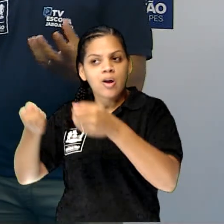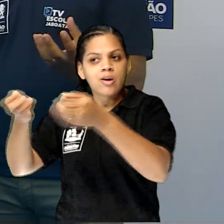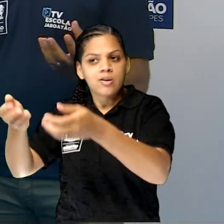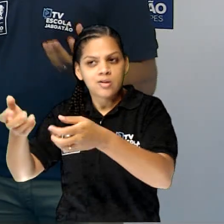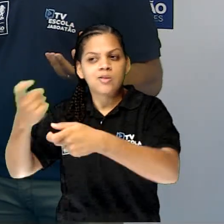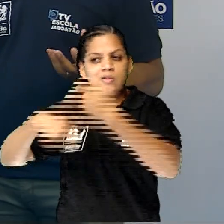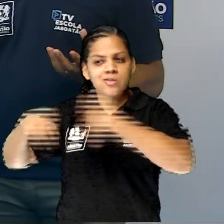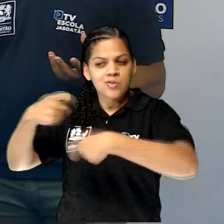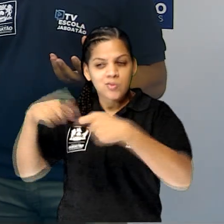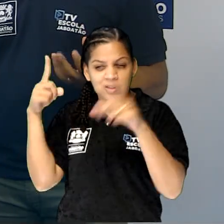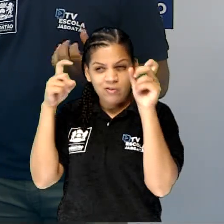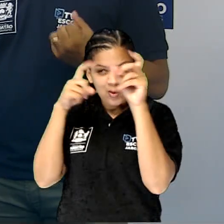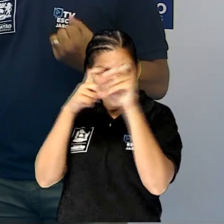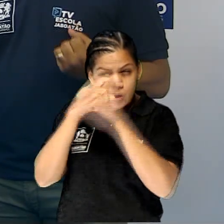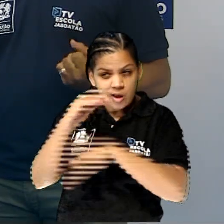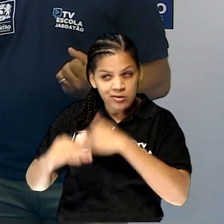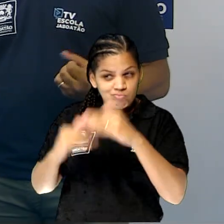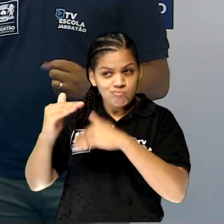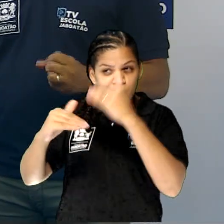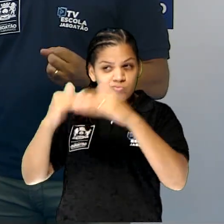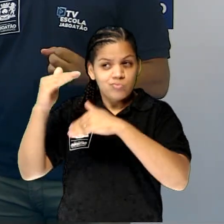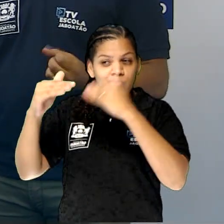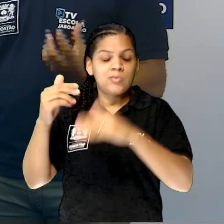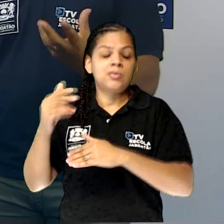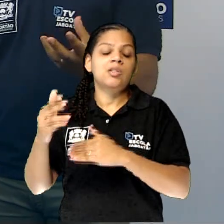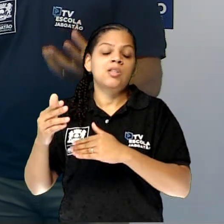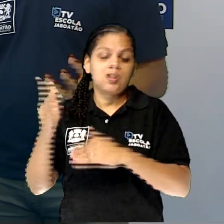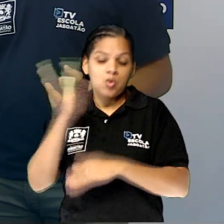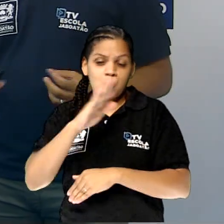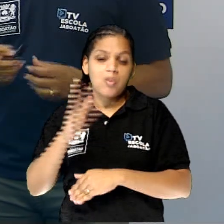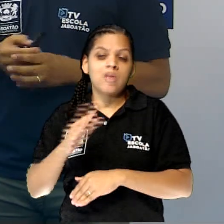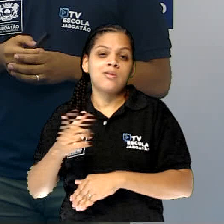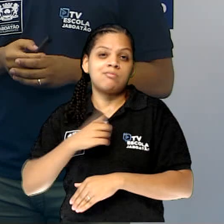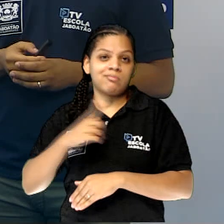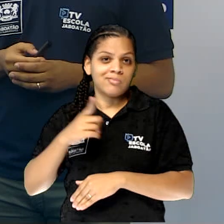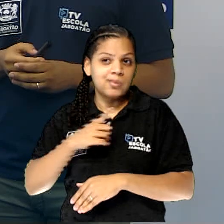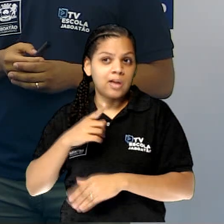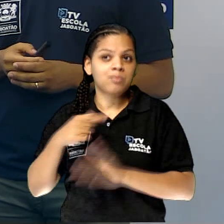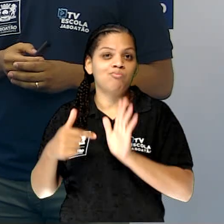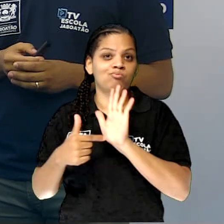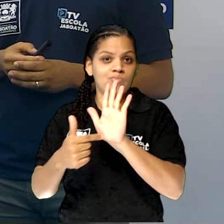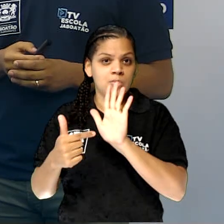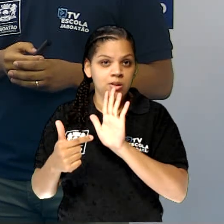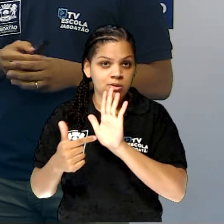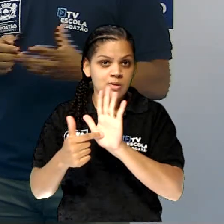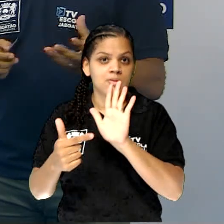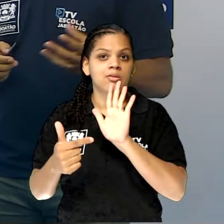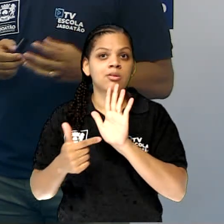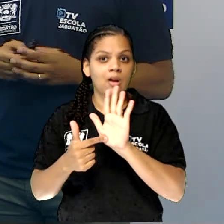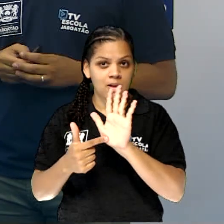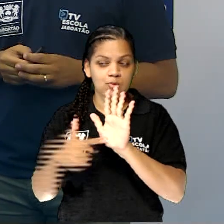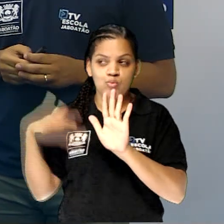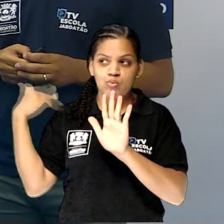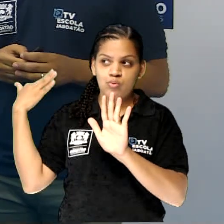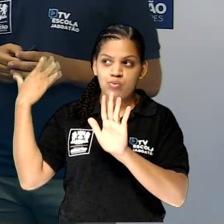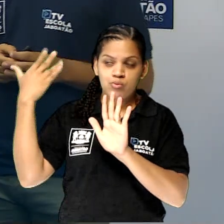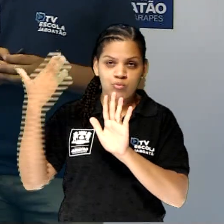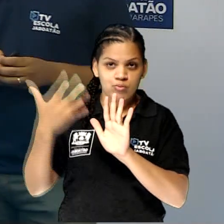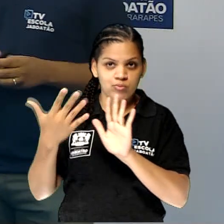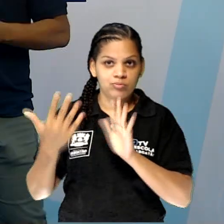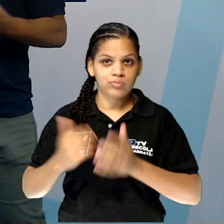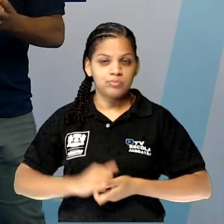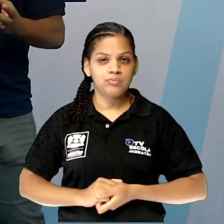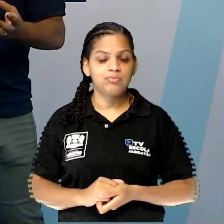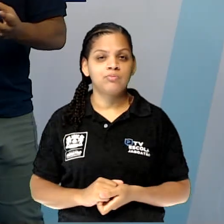econômicas, inclusive de crescimento, que o Brasil vem apontando nos últimos anos, né?